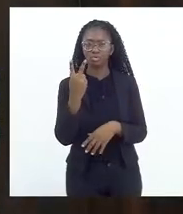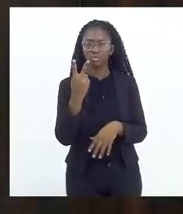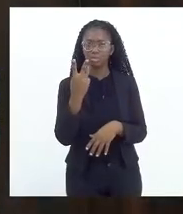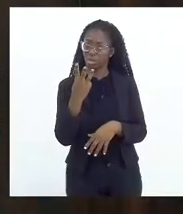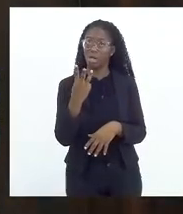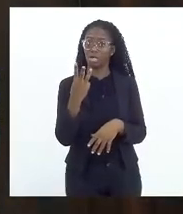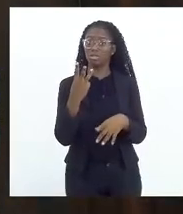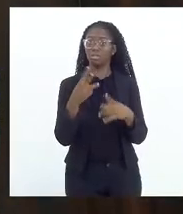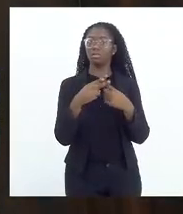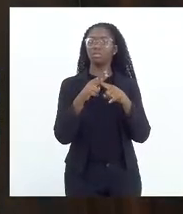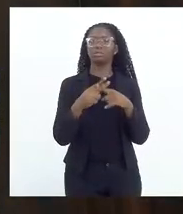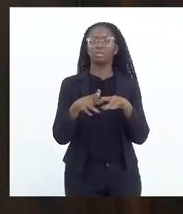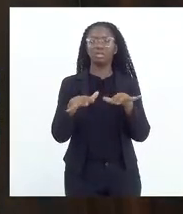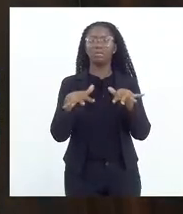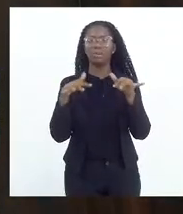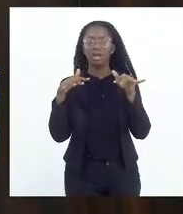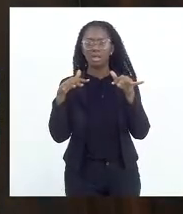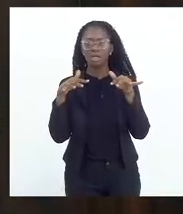três emendas de plenário